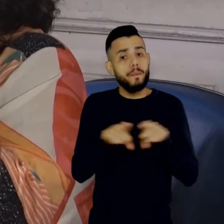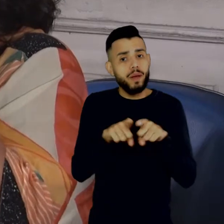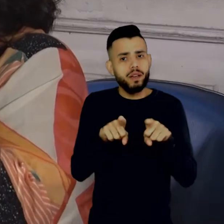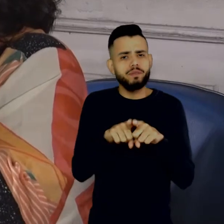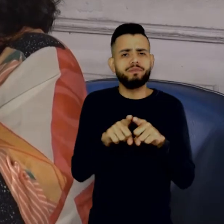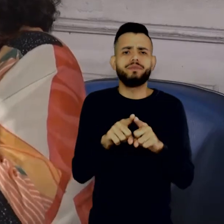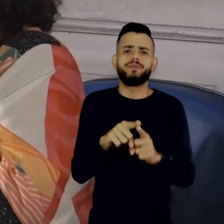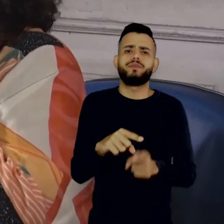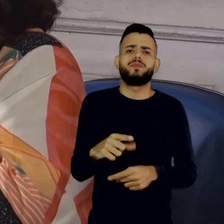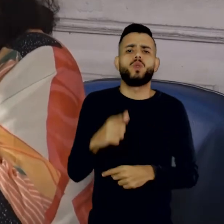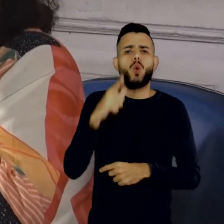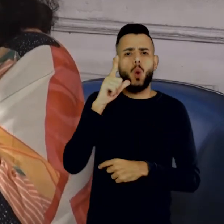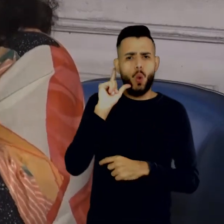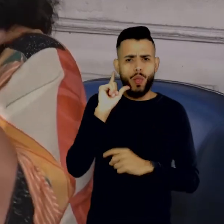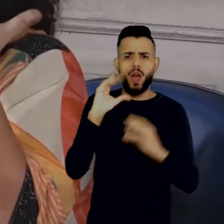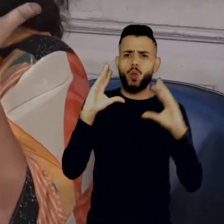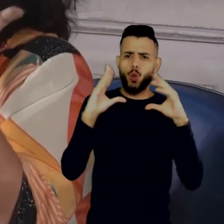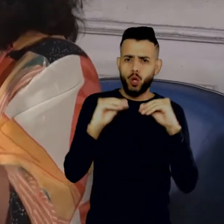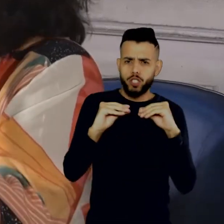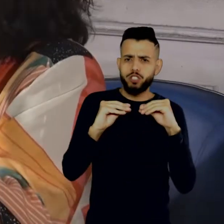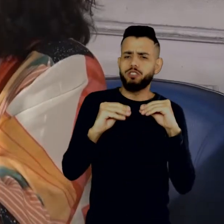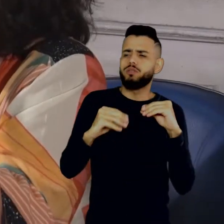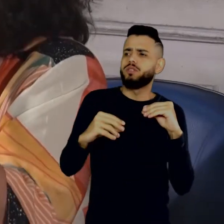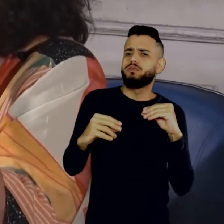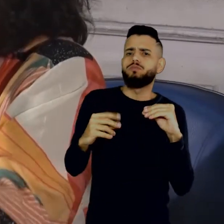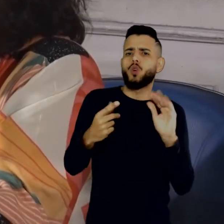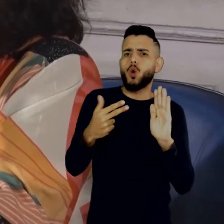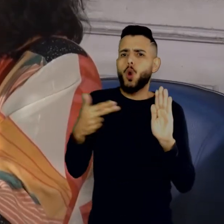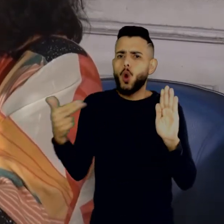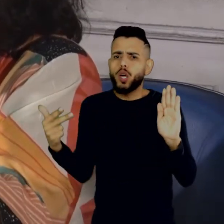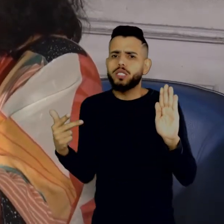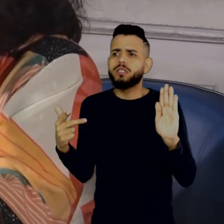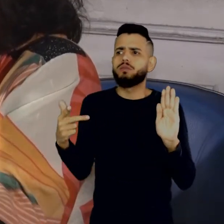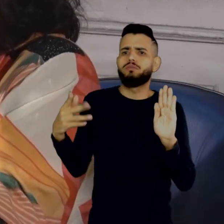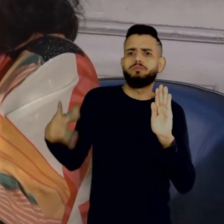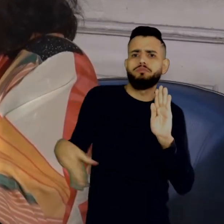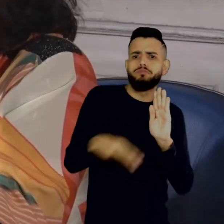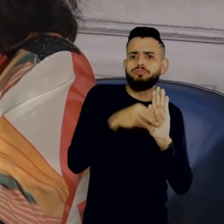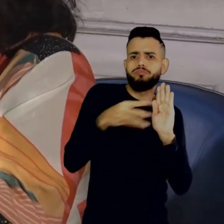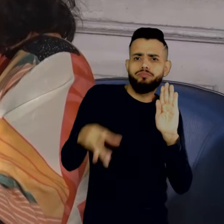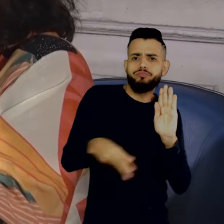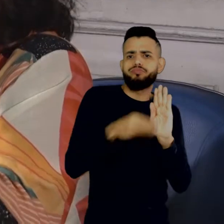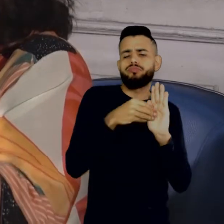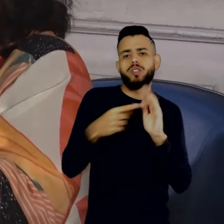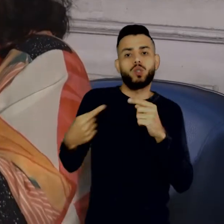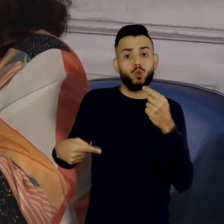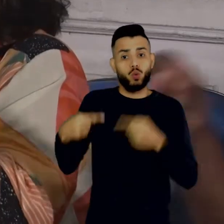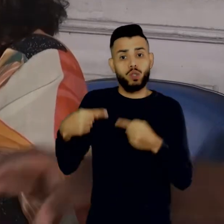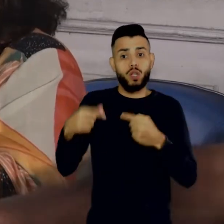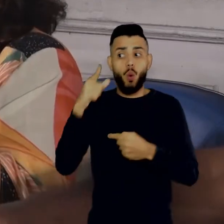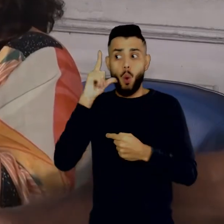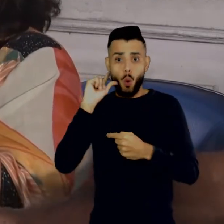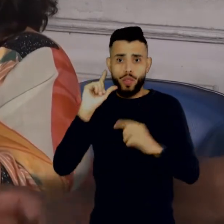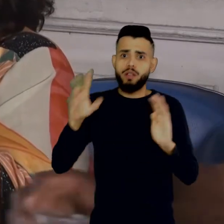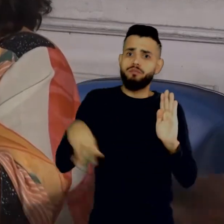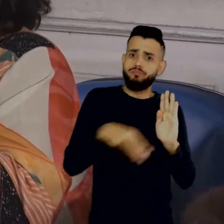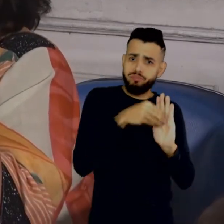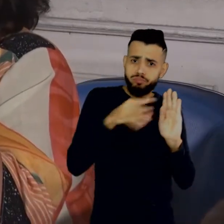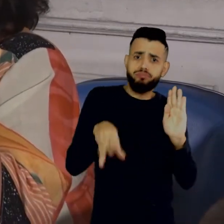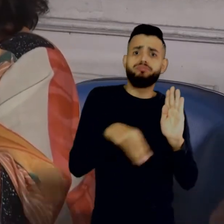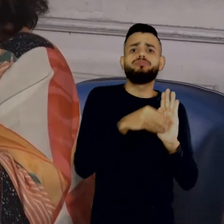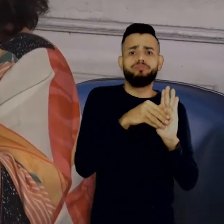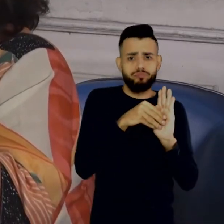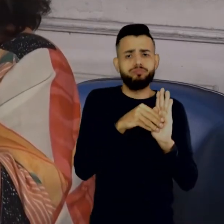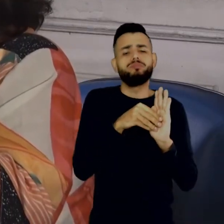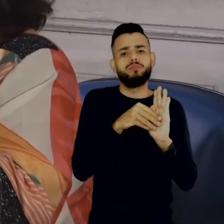Agregamos ontem à noite algumas coisas que apareceram no nosso dia de ontem, na discussão de ontem, então a gente